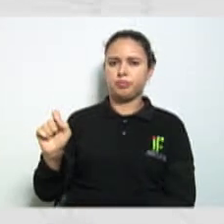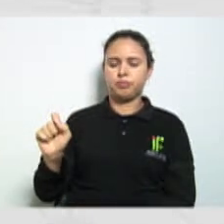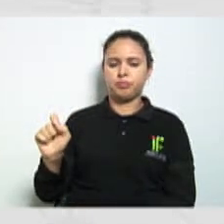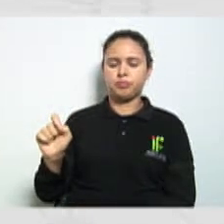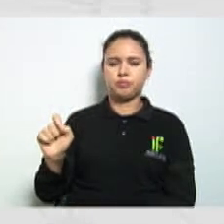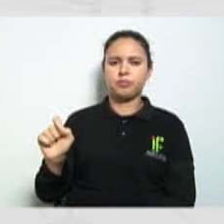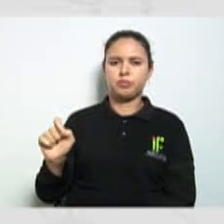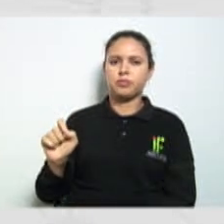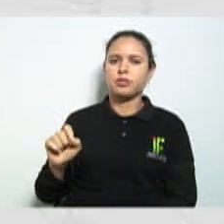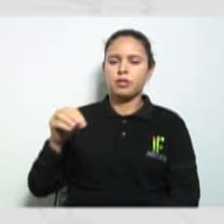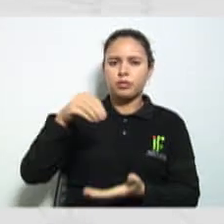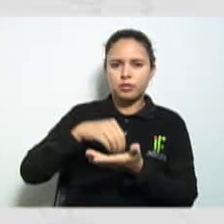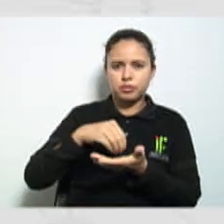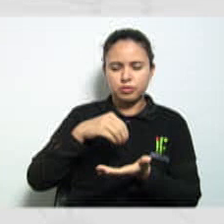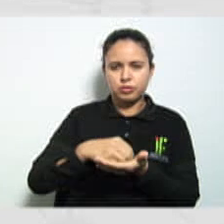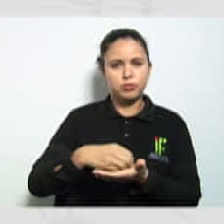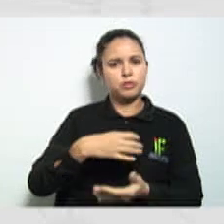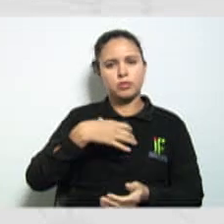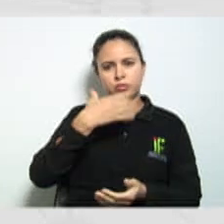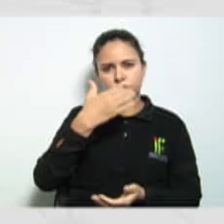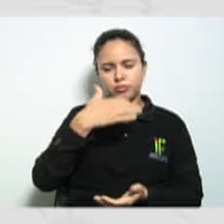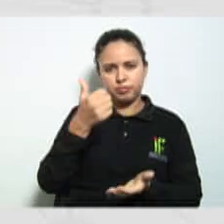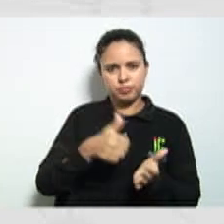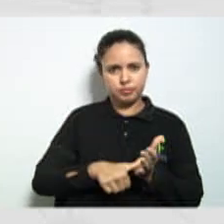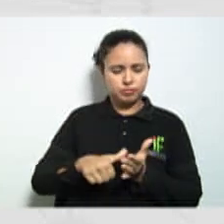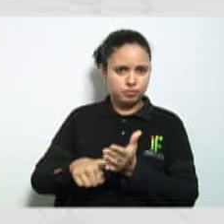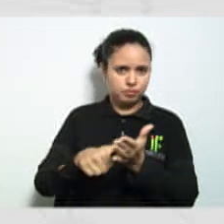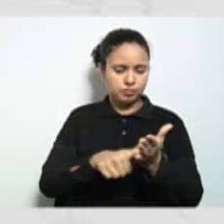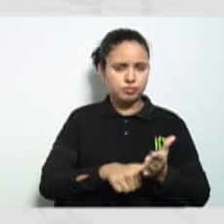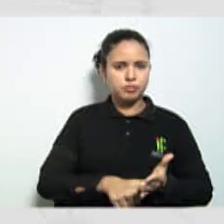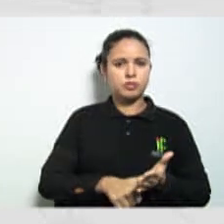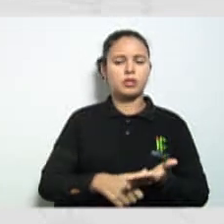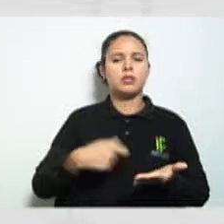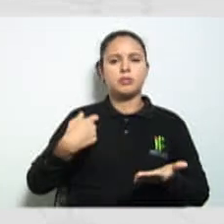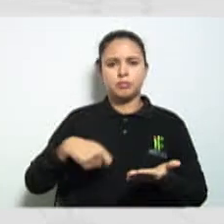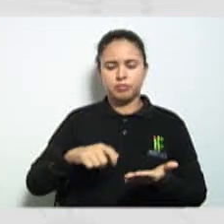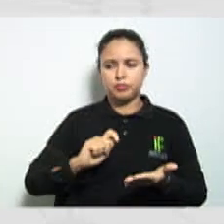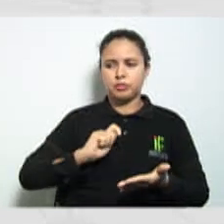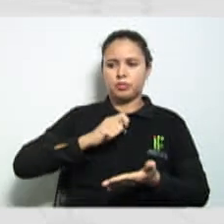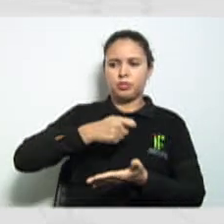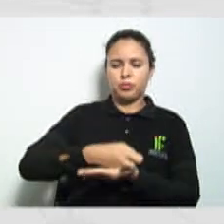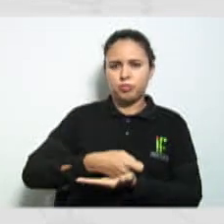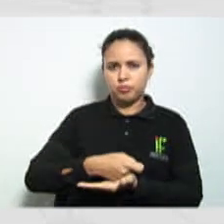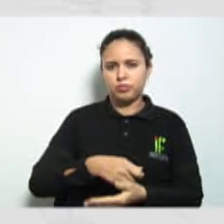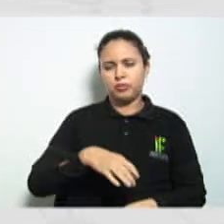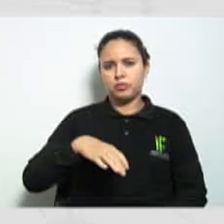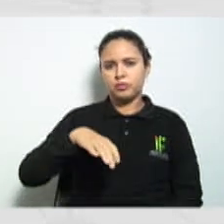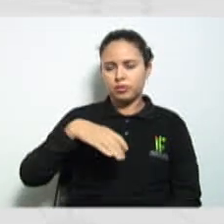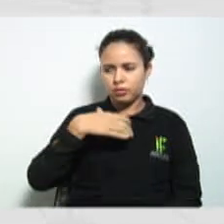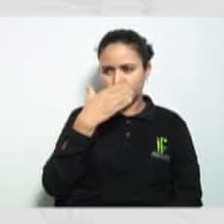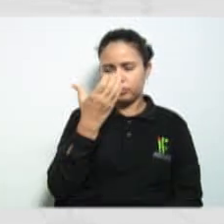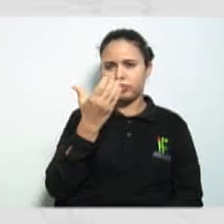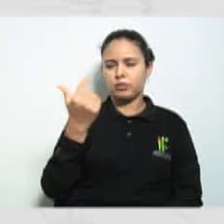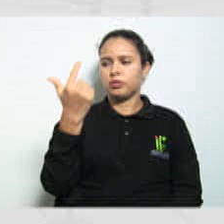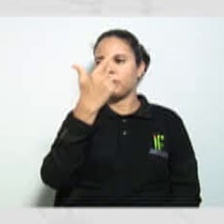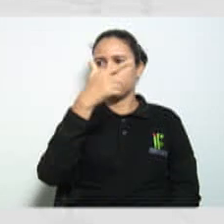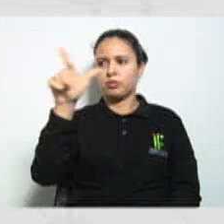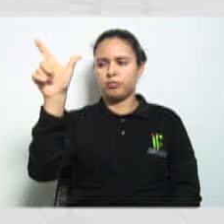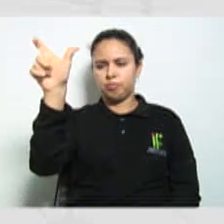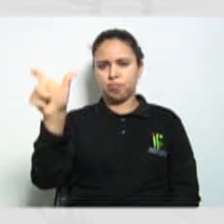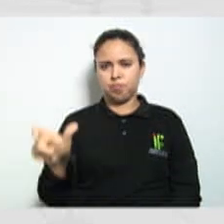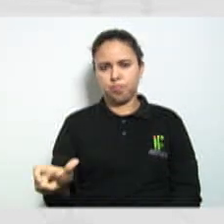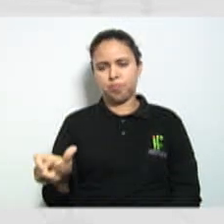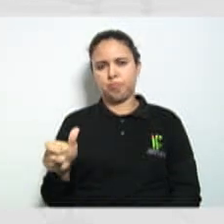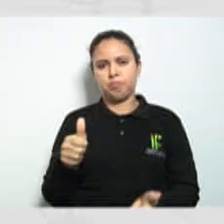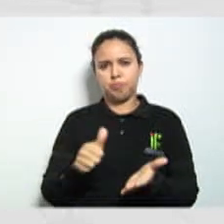cooperados não foi suficiente. Precisou o quê? Precisou adquirir frutas ou polpa de frutas de terceiro. Isso tem que